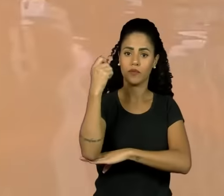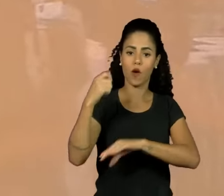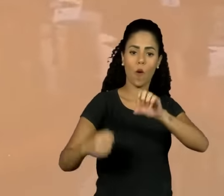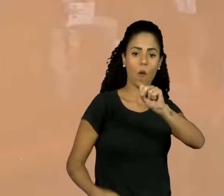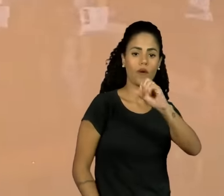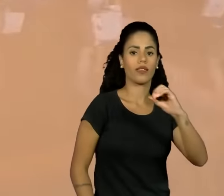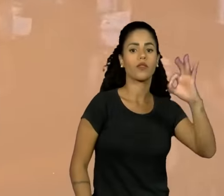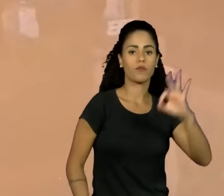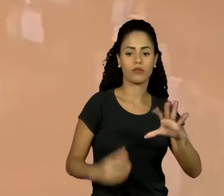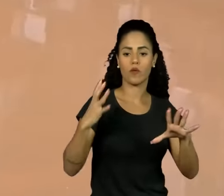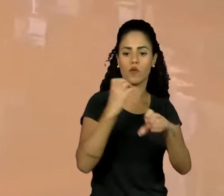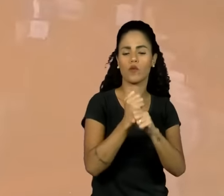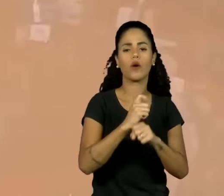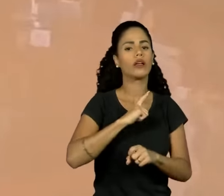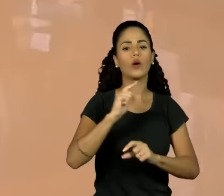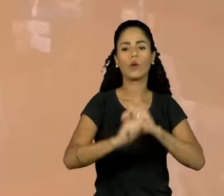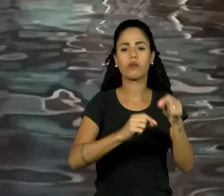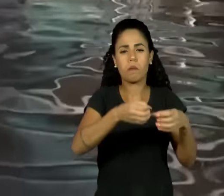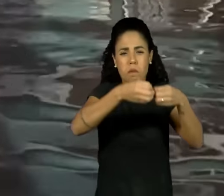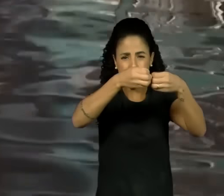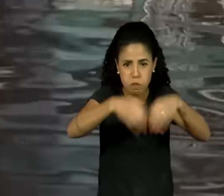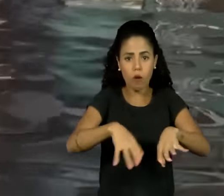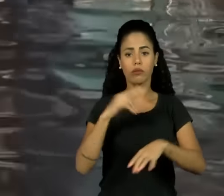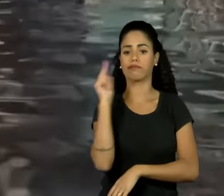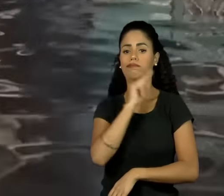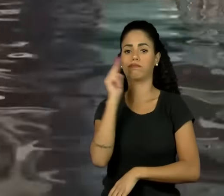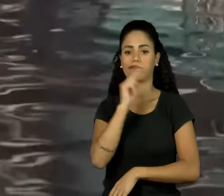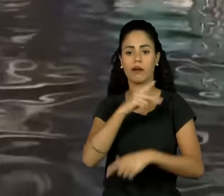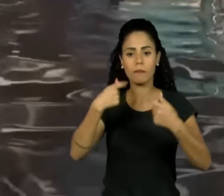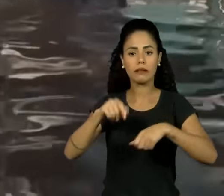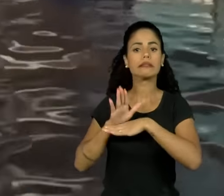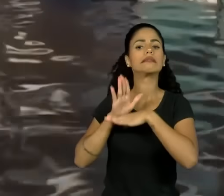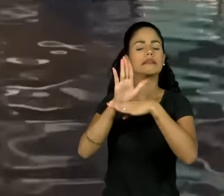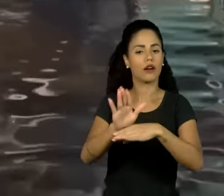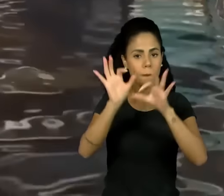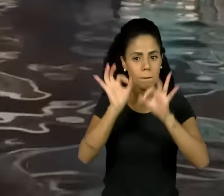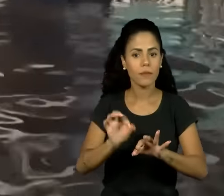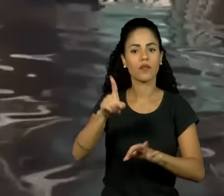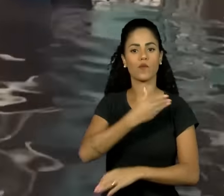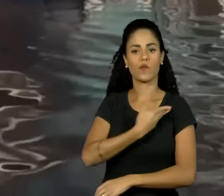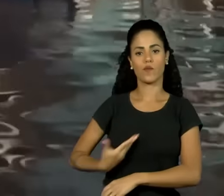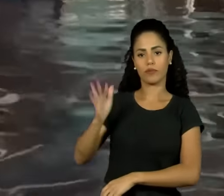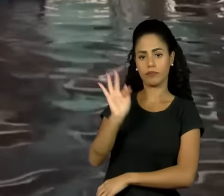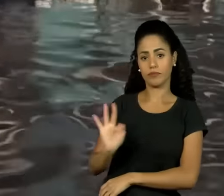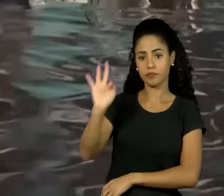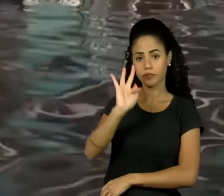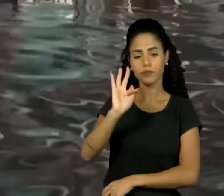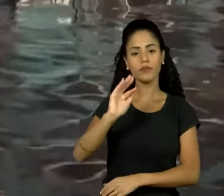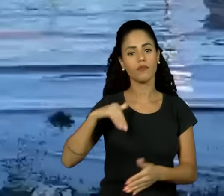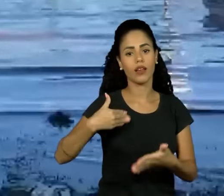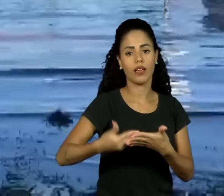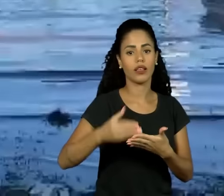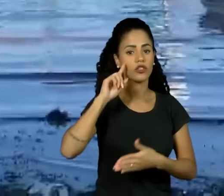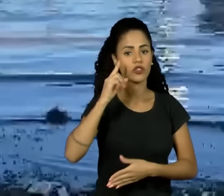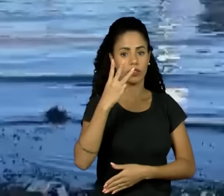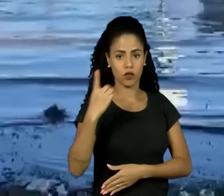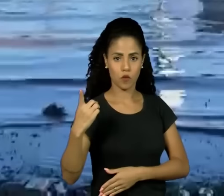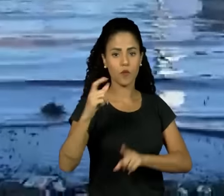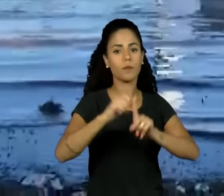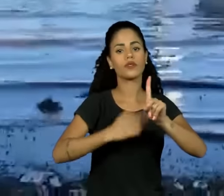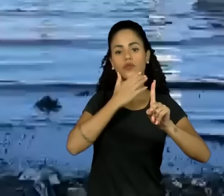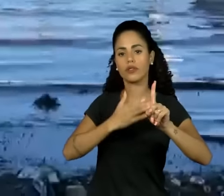80% do total, tiveram o estado de calamidade pública decretado pelo governo federal, até 31 de dezembro,